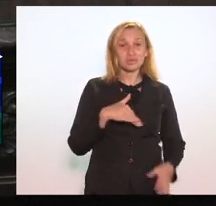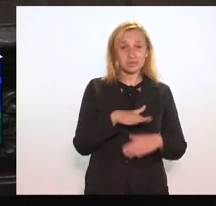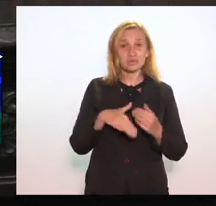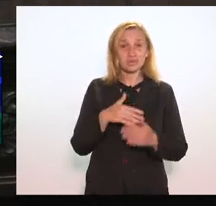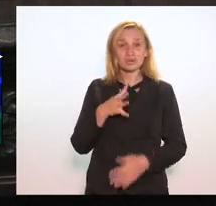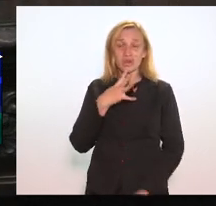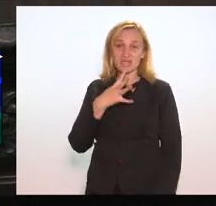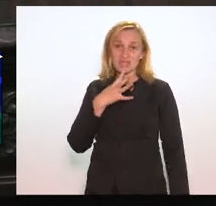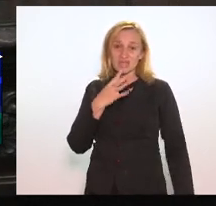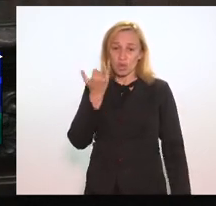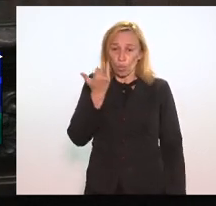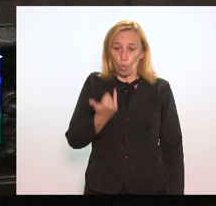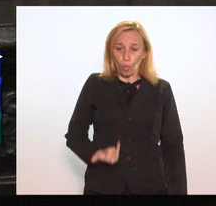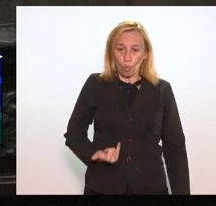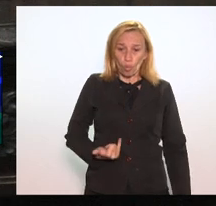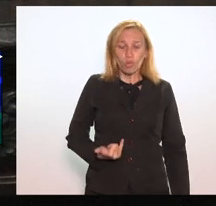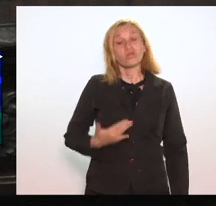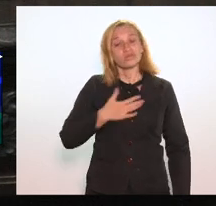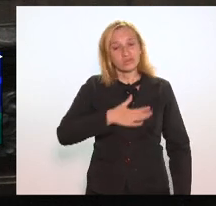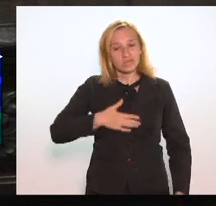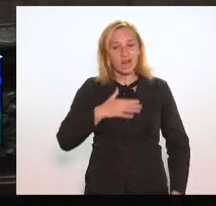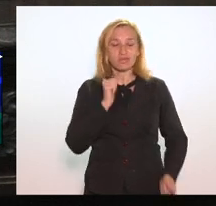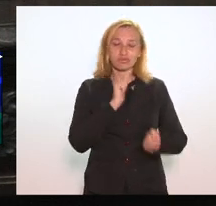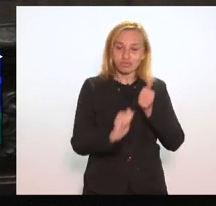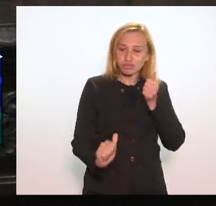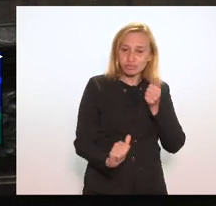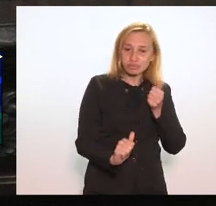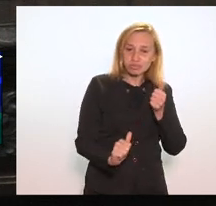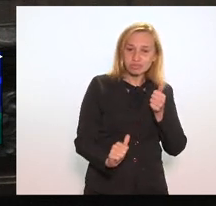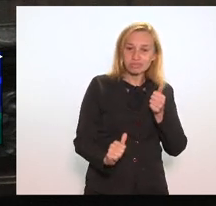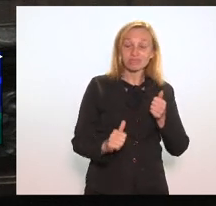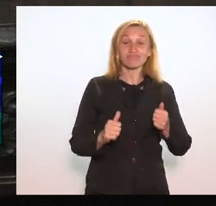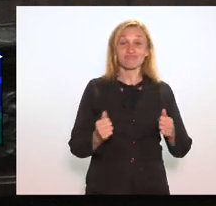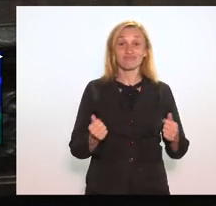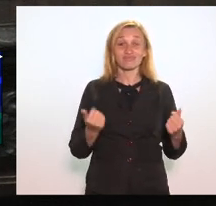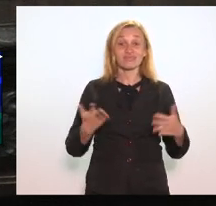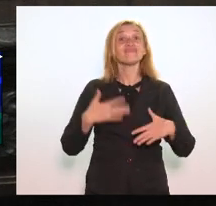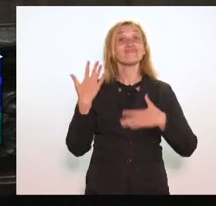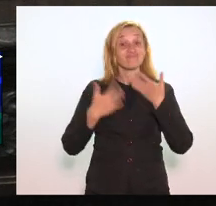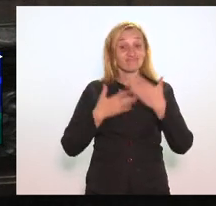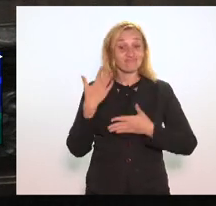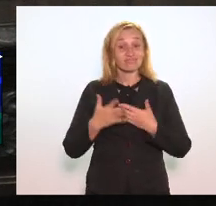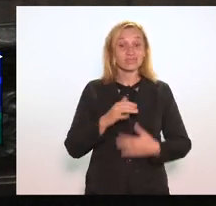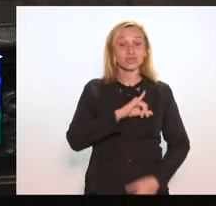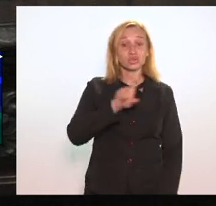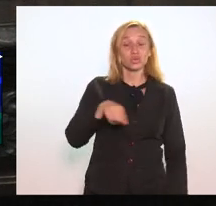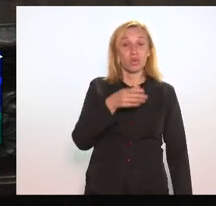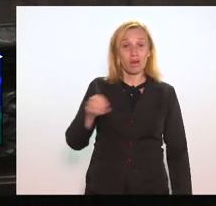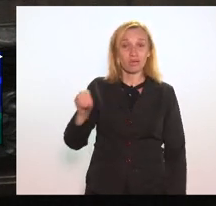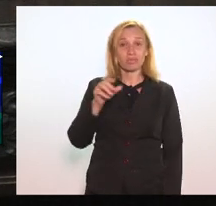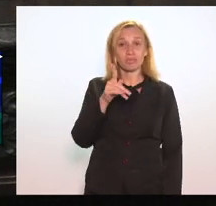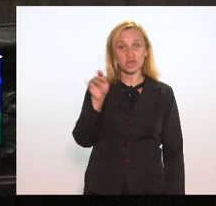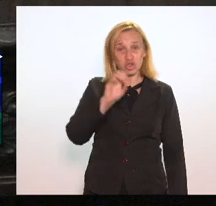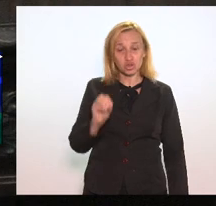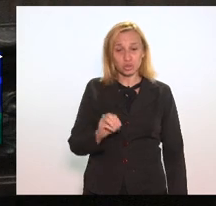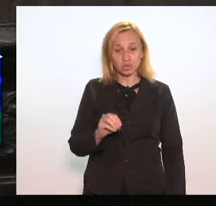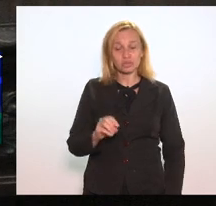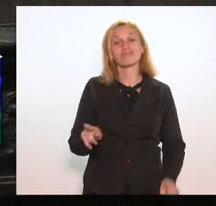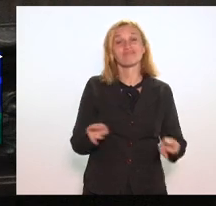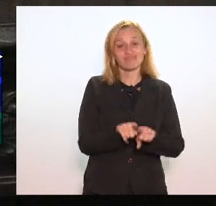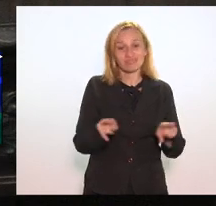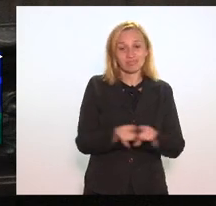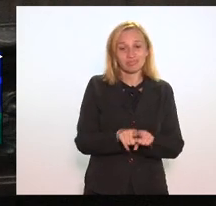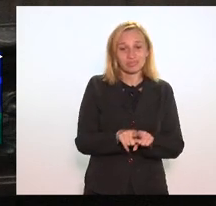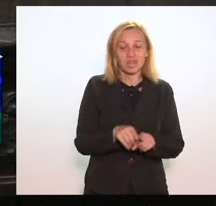Magrinho gostava de jogar uma bola Uma pessoa animadíssima João Peixoto que